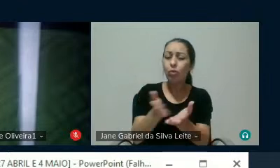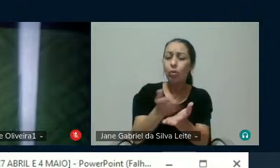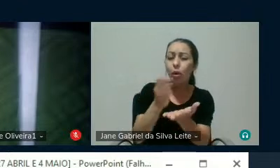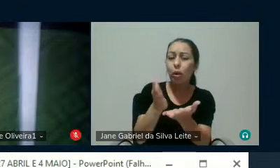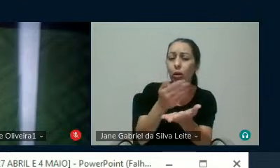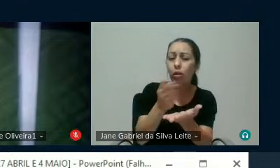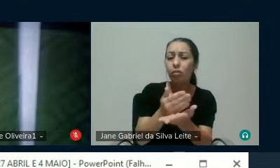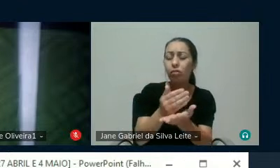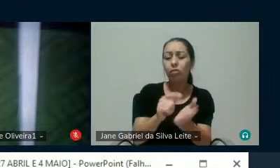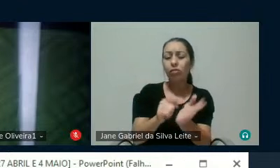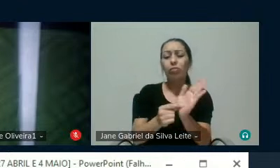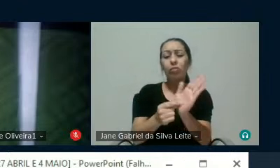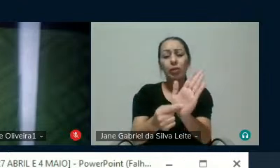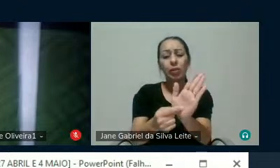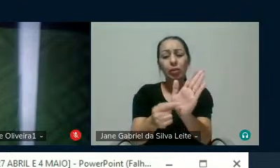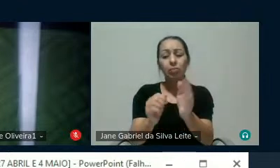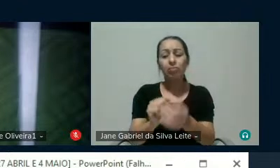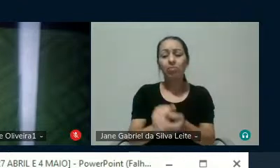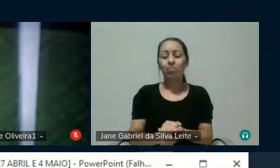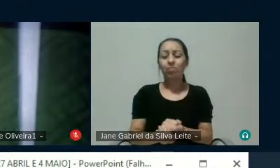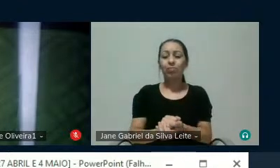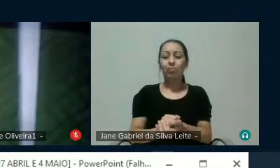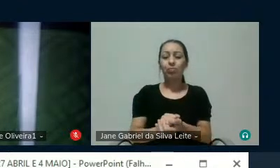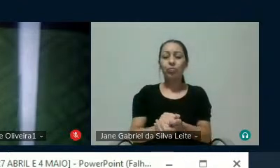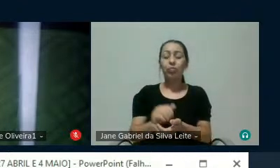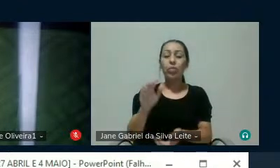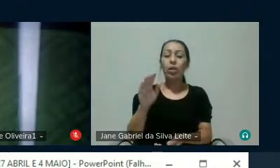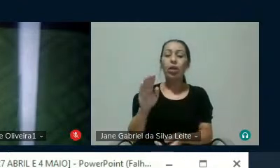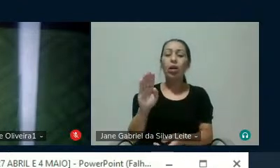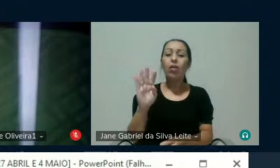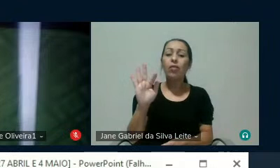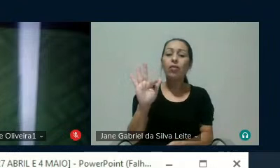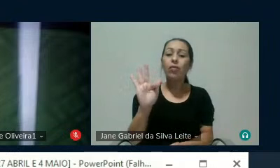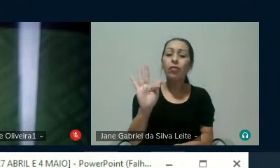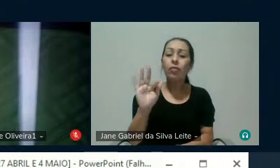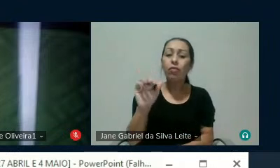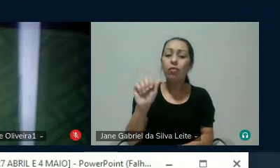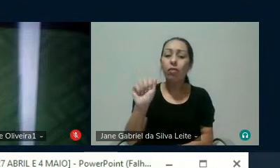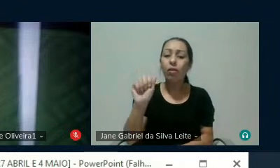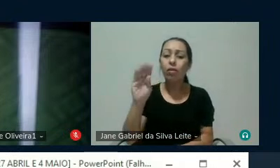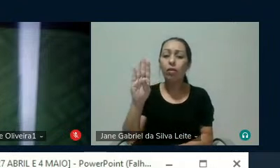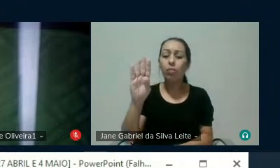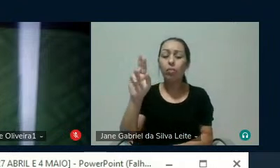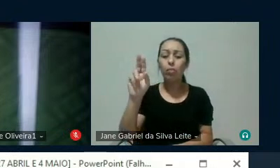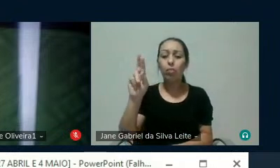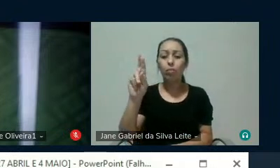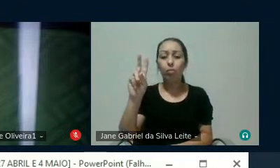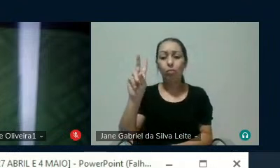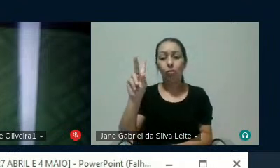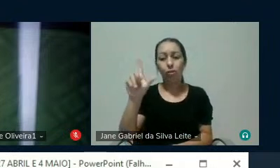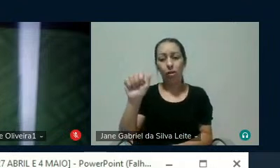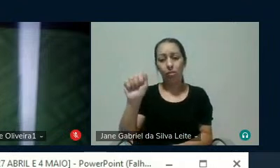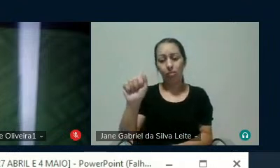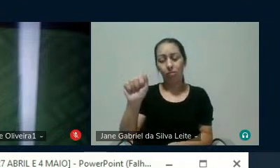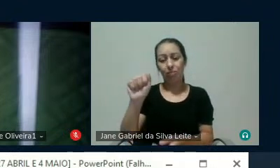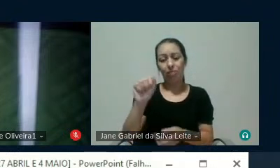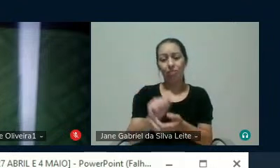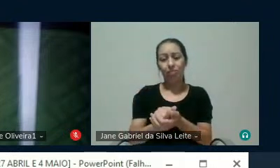A Fábula da Arca de Noé. É uma história muito interessante para crianças, assim, que ele tem um